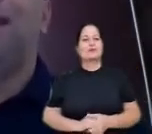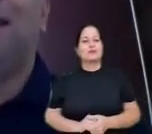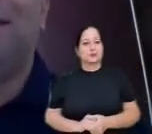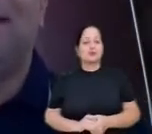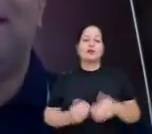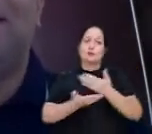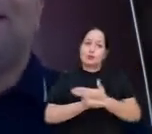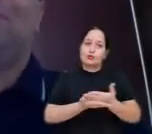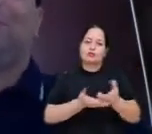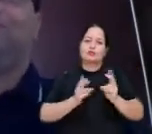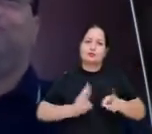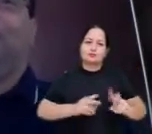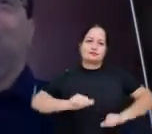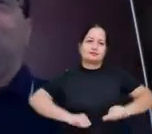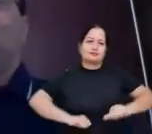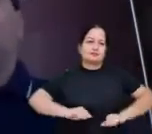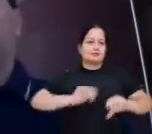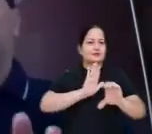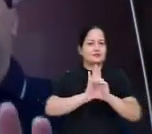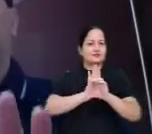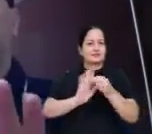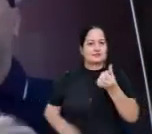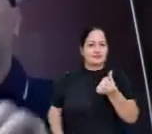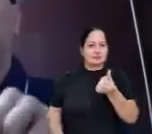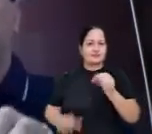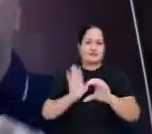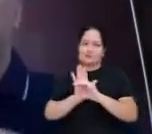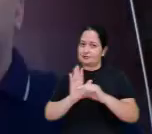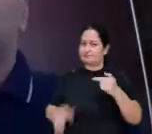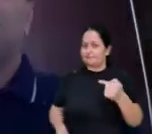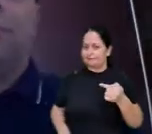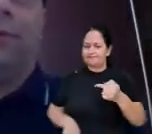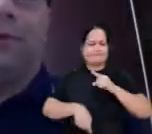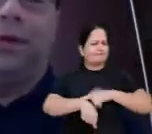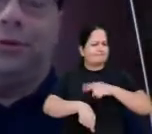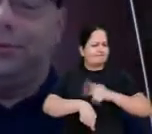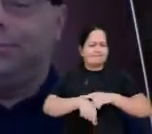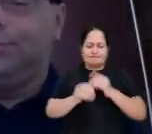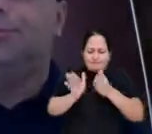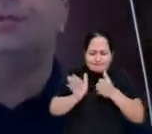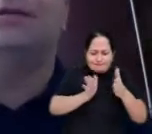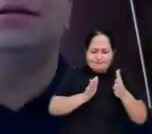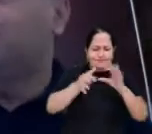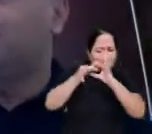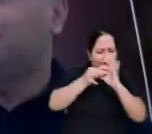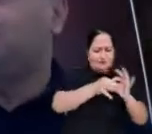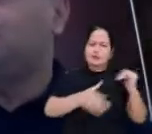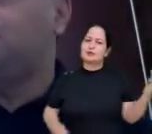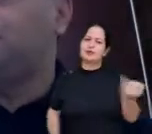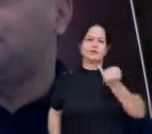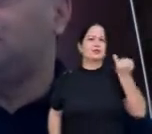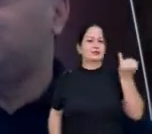capítulos 6 e 7. Dois momentos importantíssimos na vida da igreja. Diz assim: as